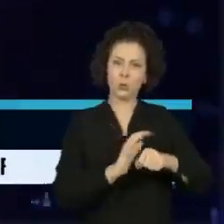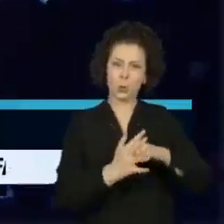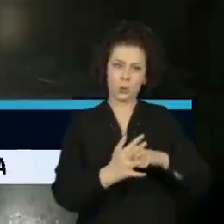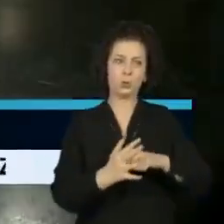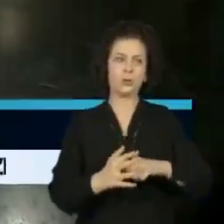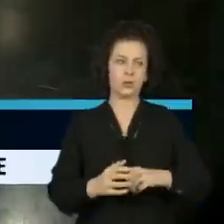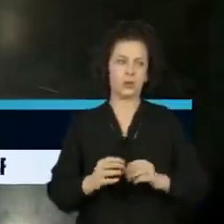anticorpos